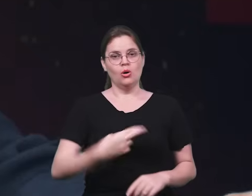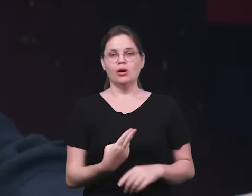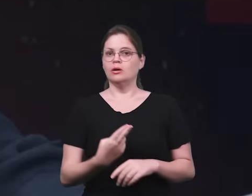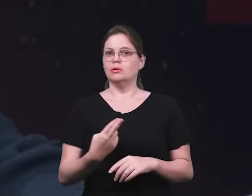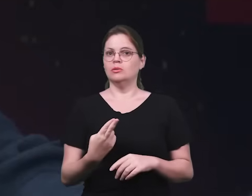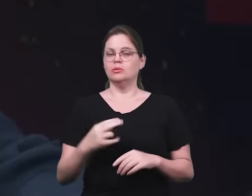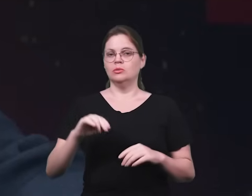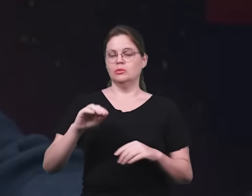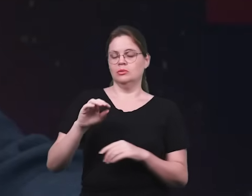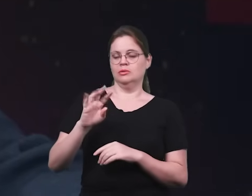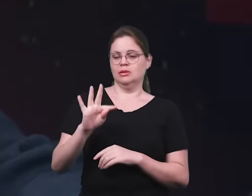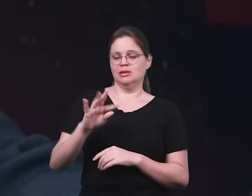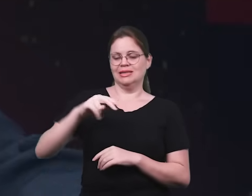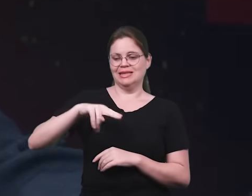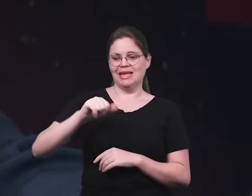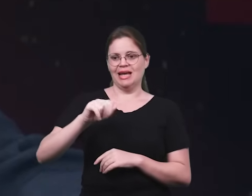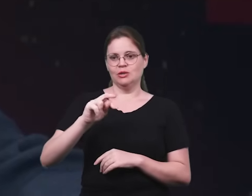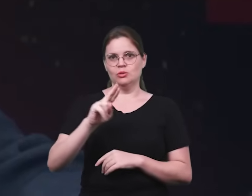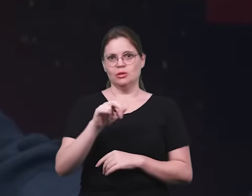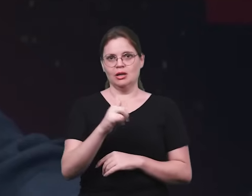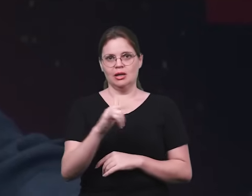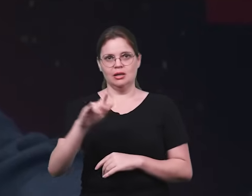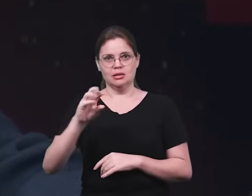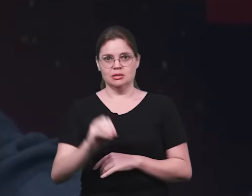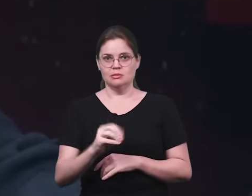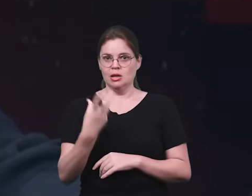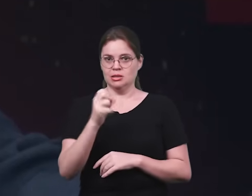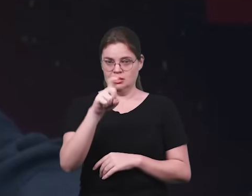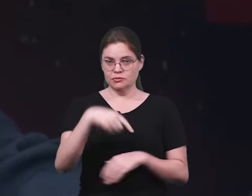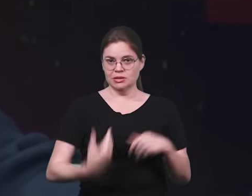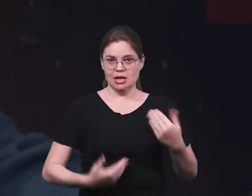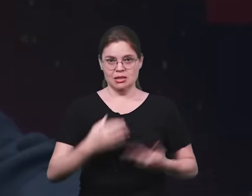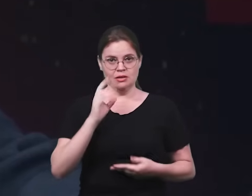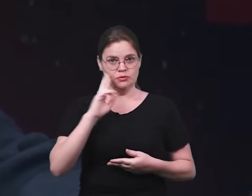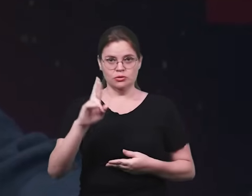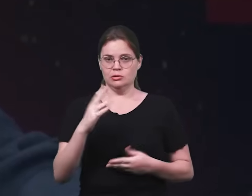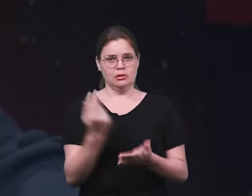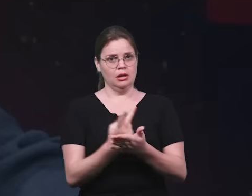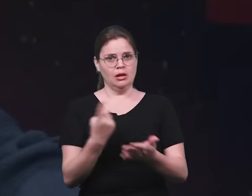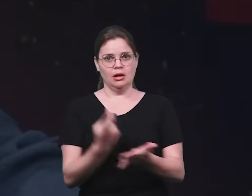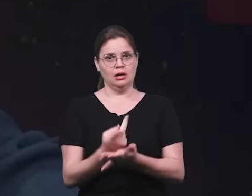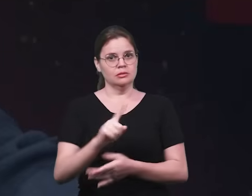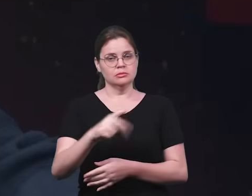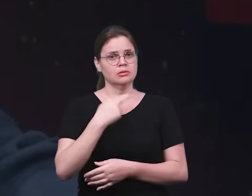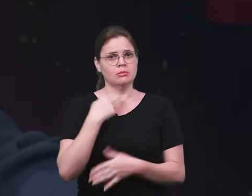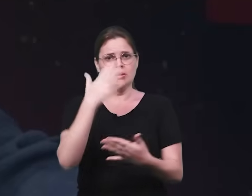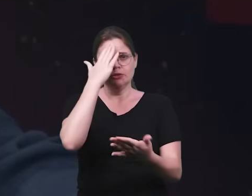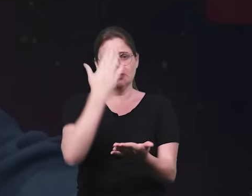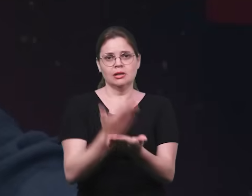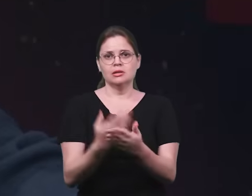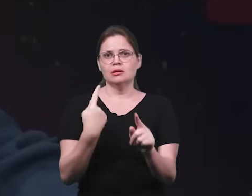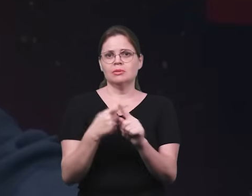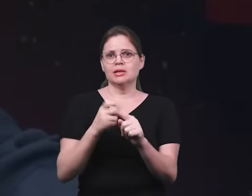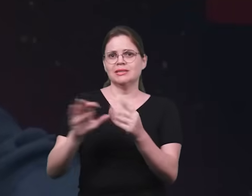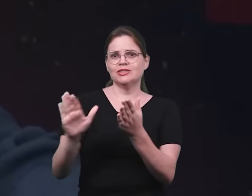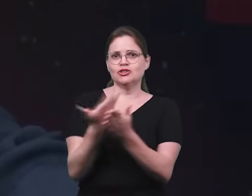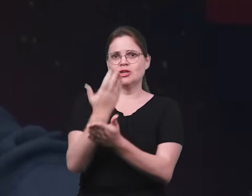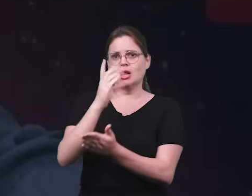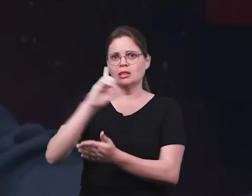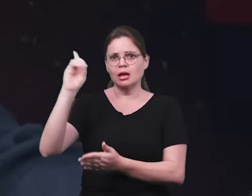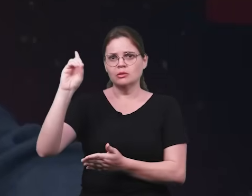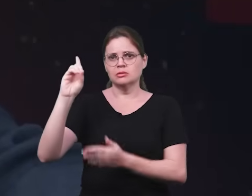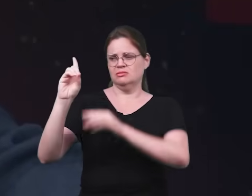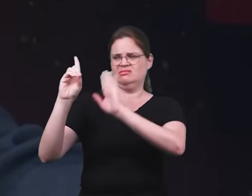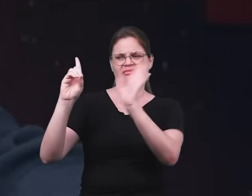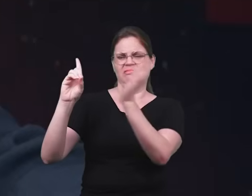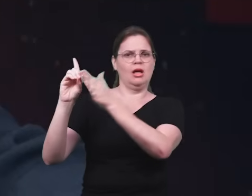Senhor Jesus, é uma aplicação totalmente equivocada. Por quê? Porque se você tirar Deus da equação, se você falar só,